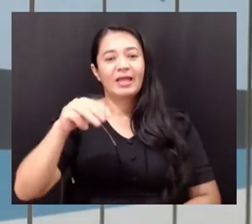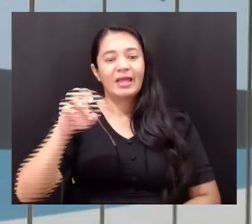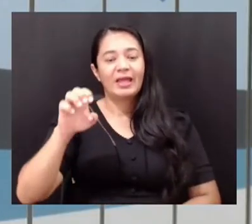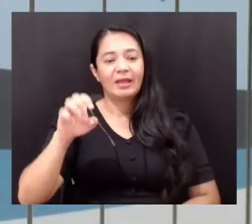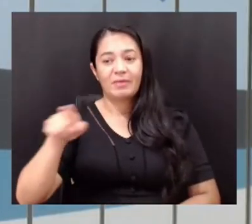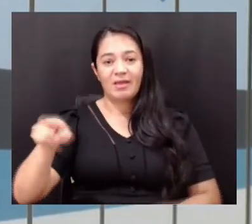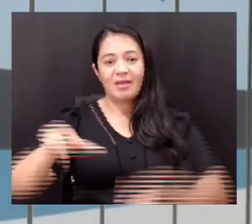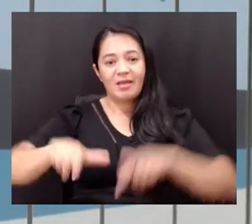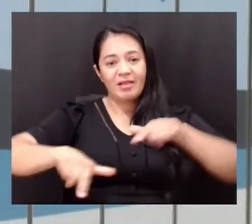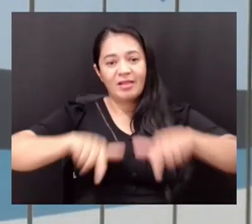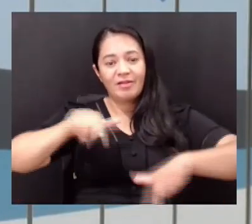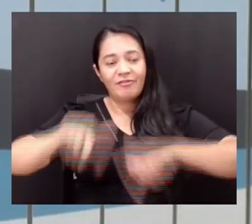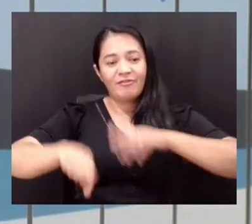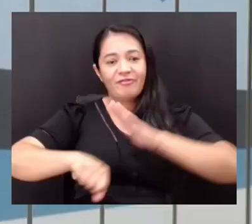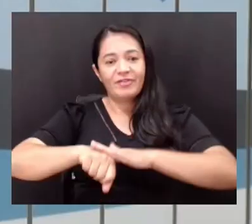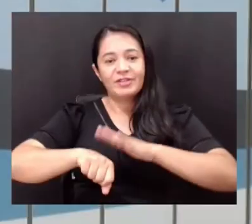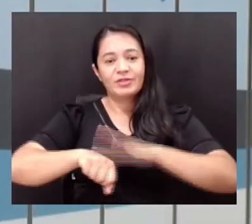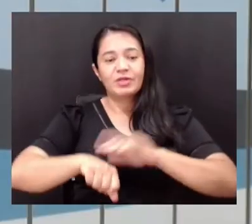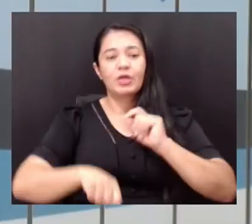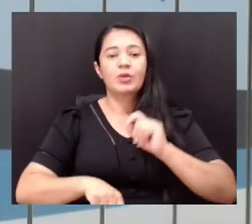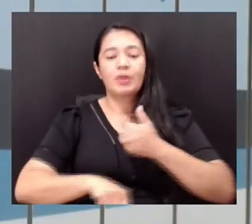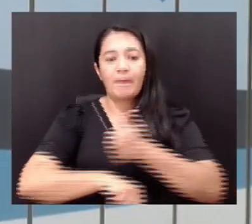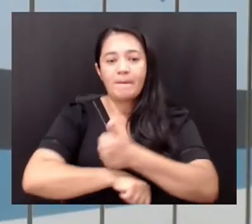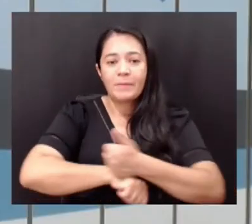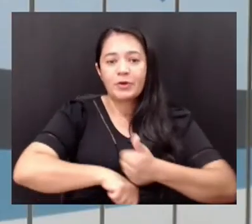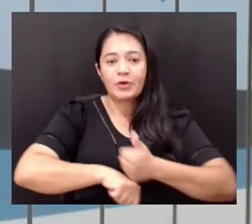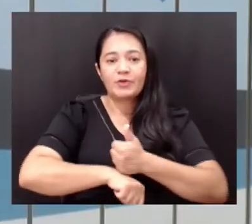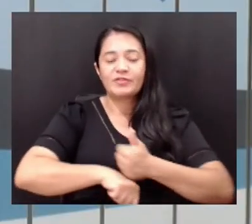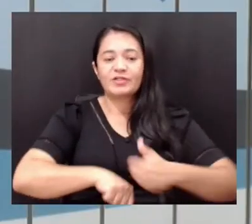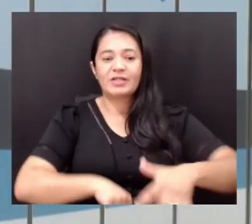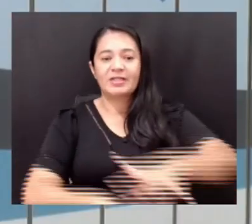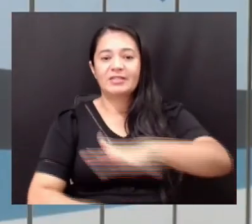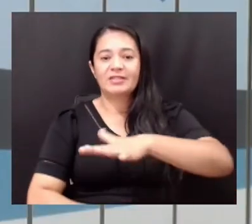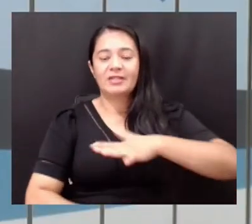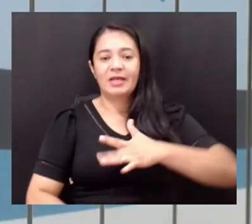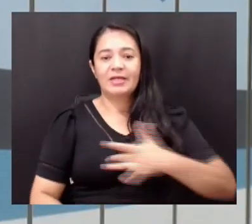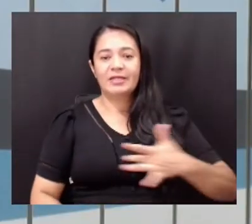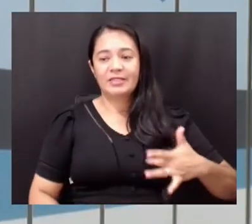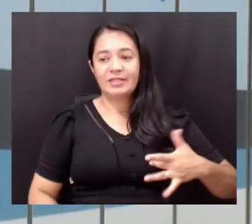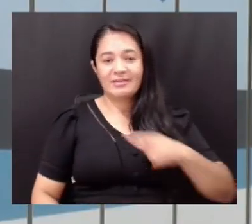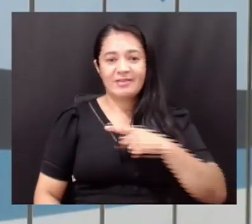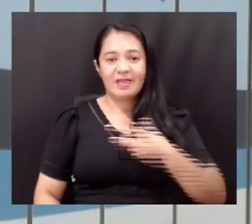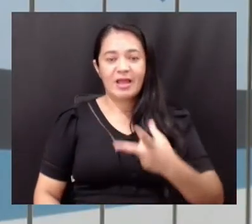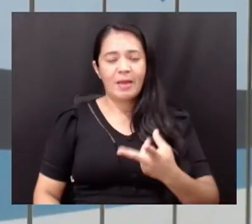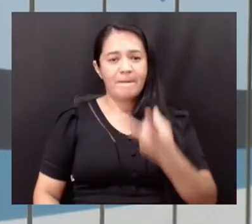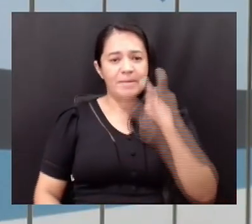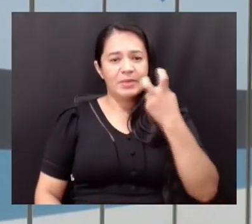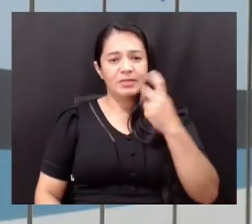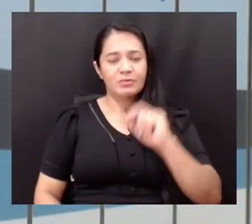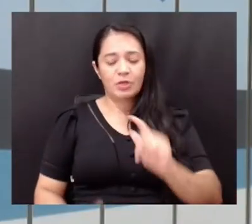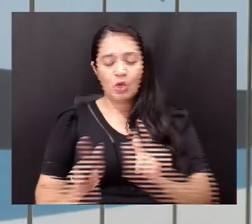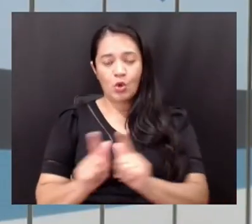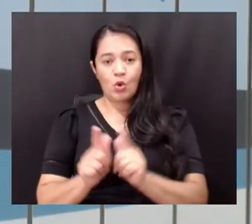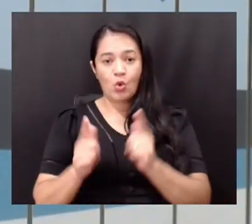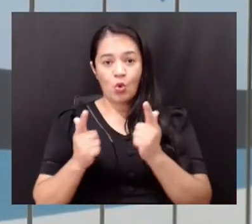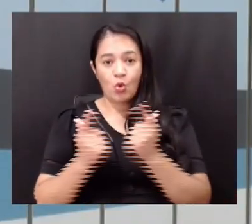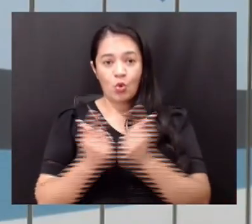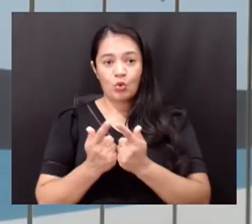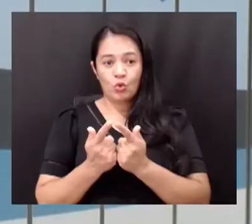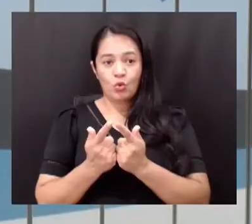com profissionais da área da saúde e ela percebe que as equipes que têm menos erros